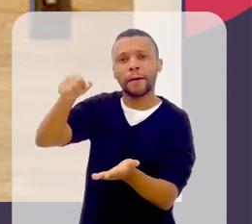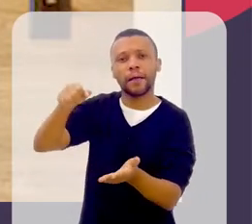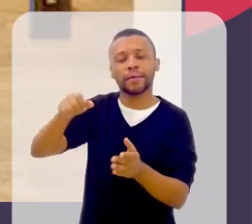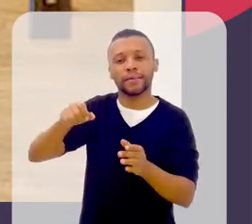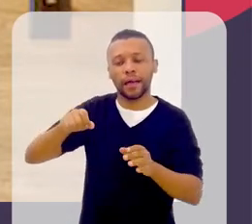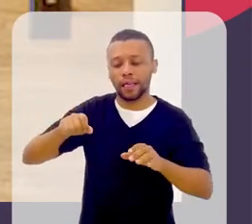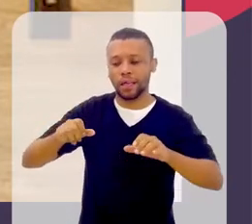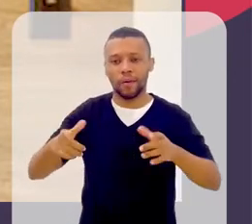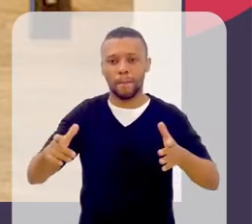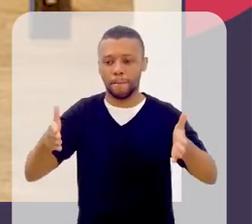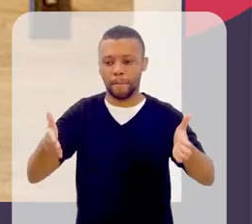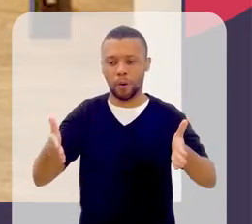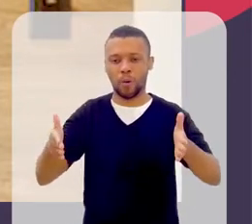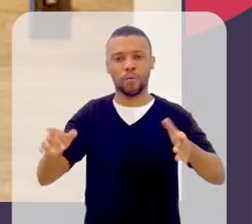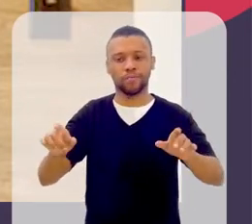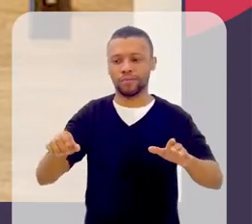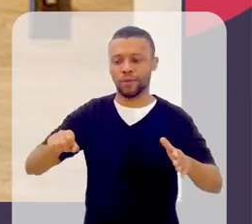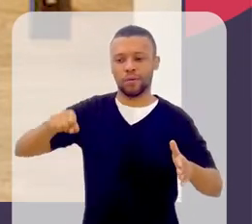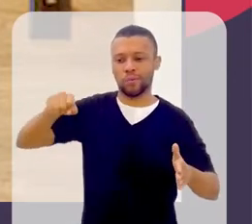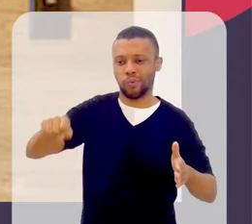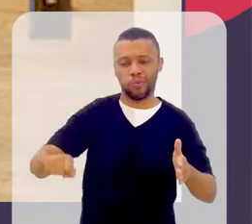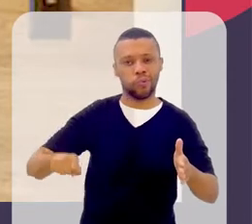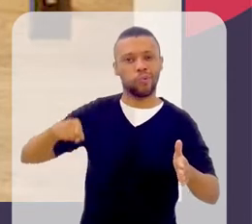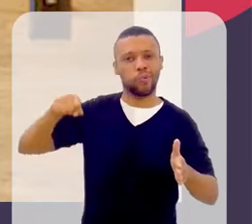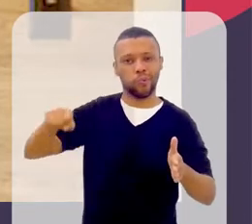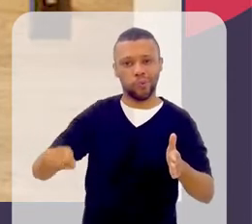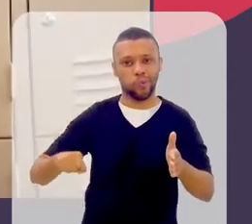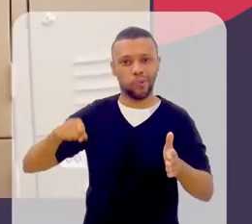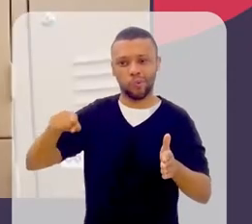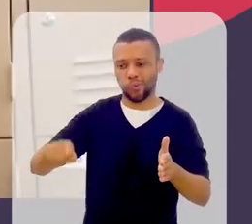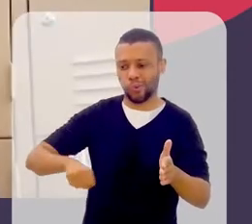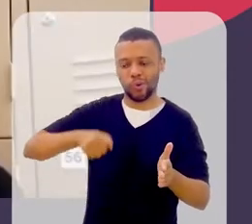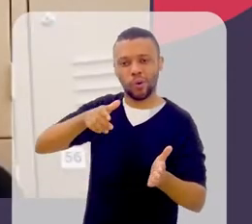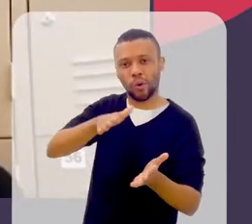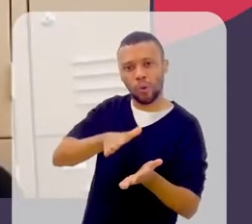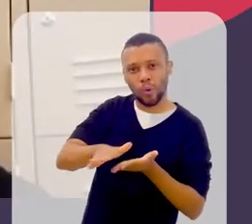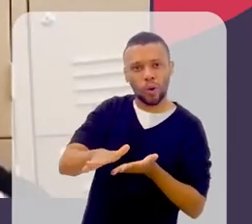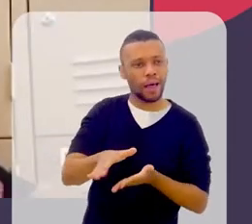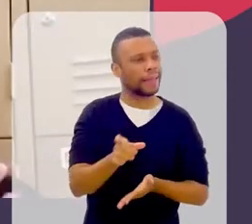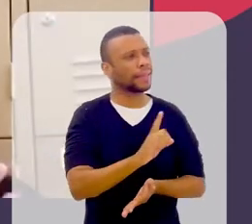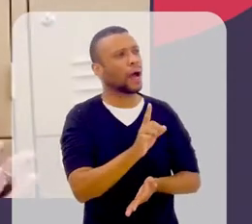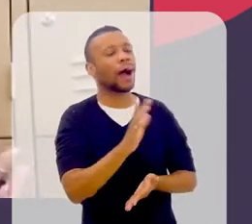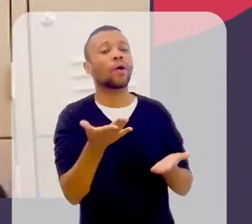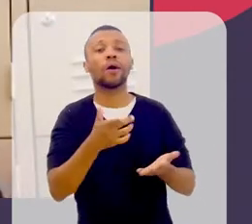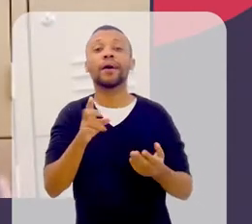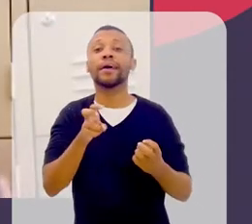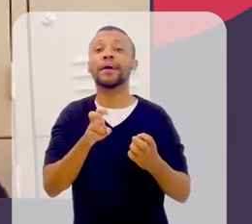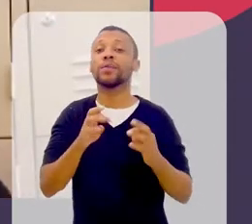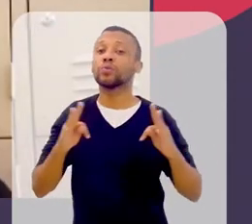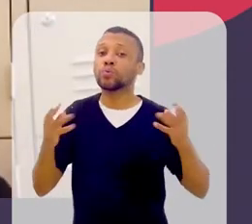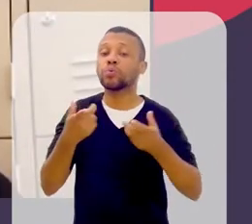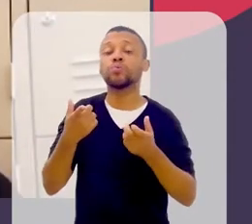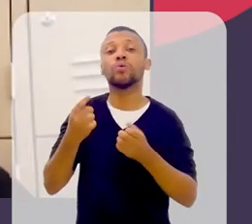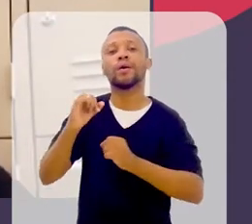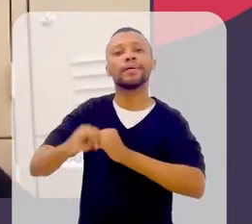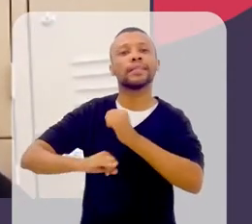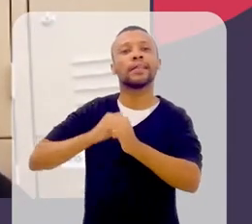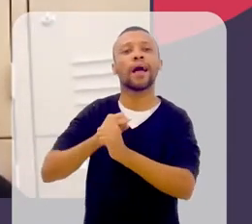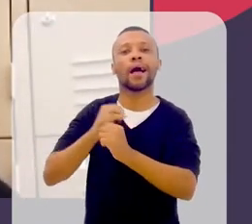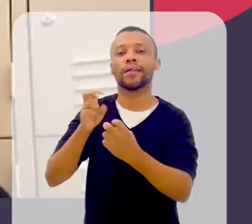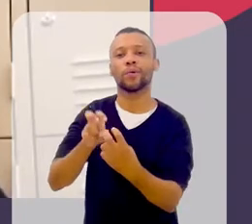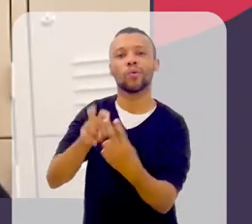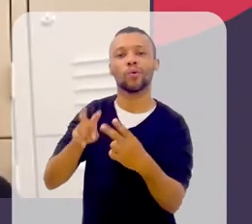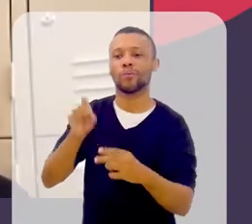você vai rodando o jornal assim? Na Biblioteca Nacional? Não, agora... Agora tudo online, agora, né? Agora é tudo online. Ah,